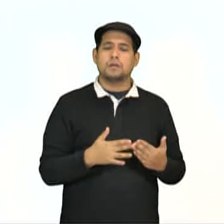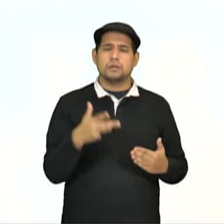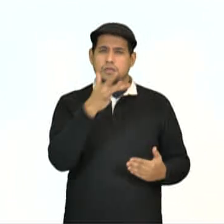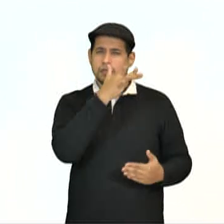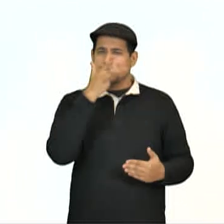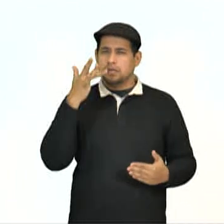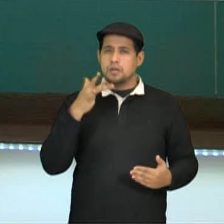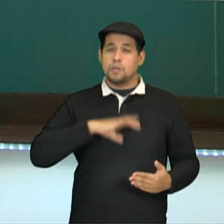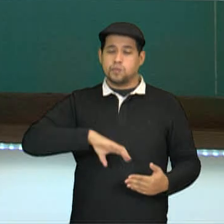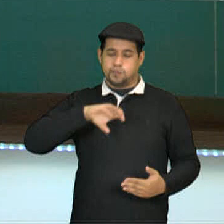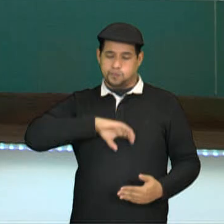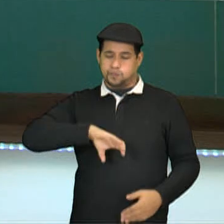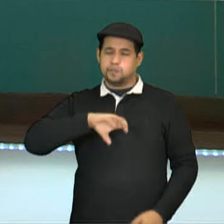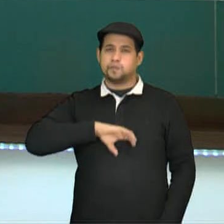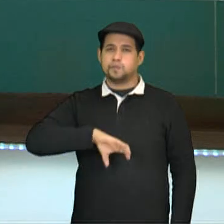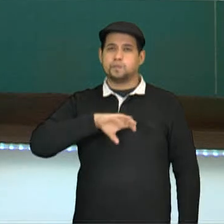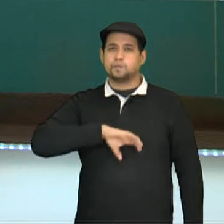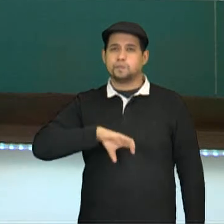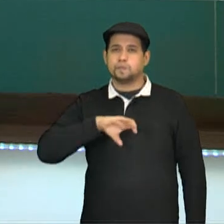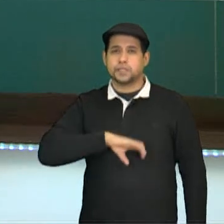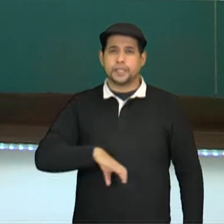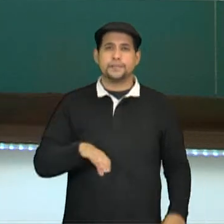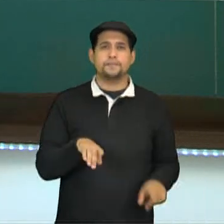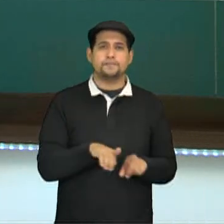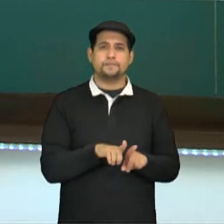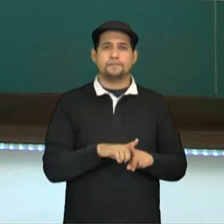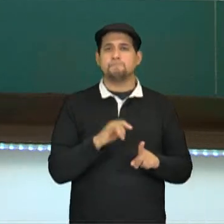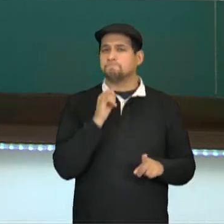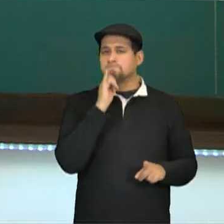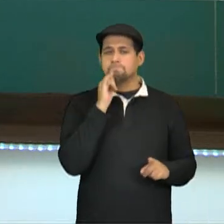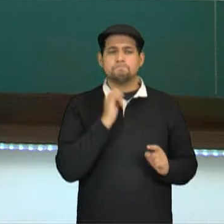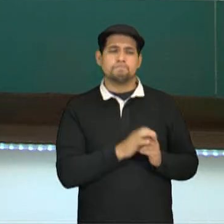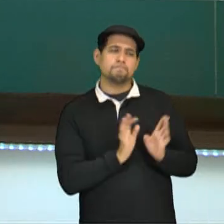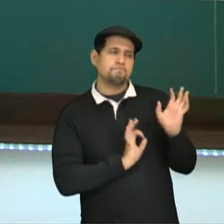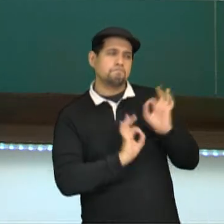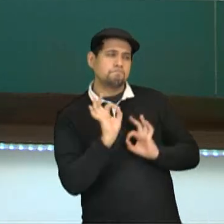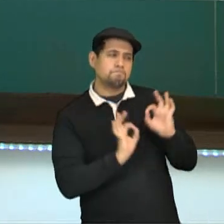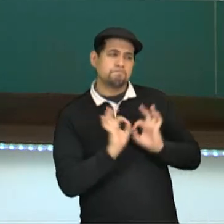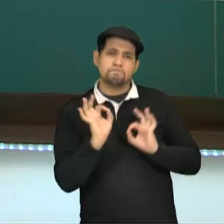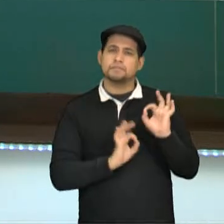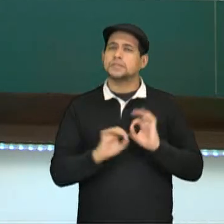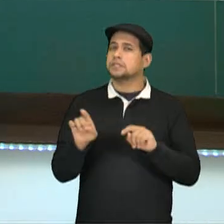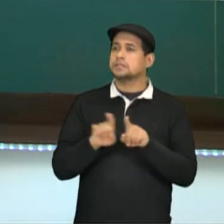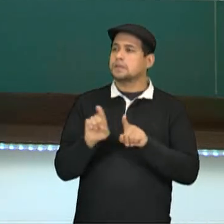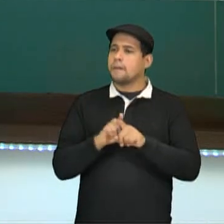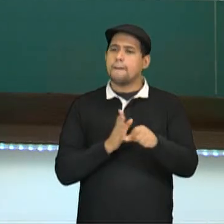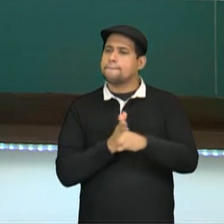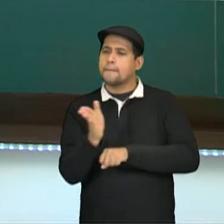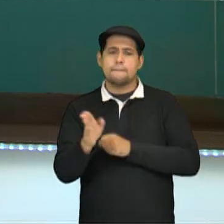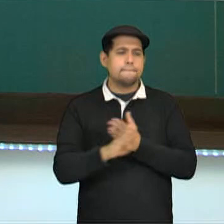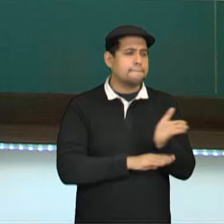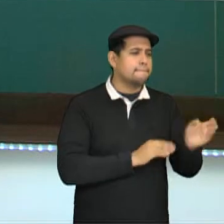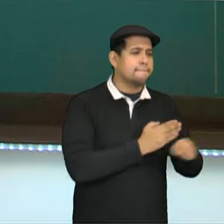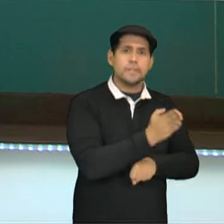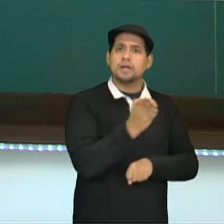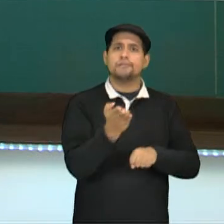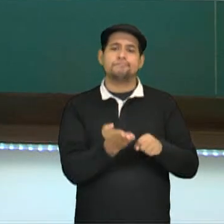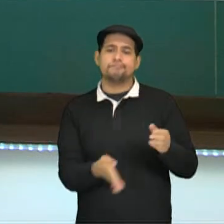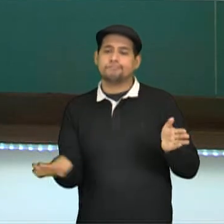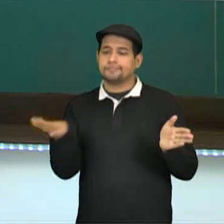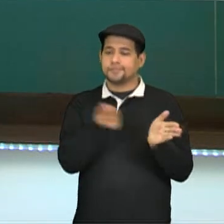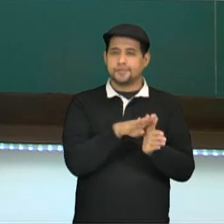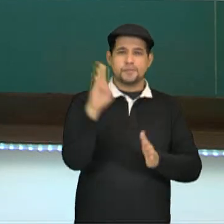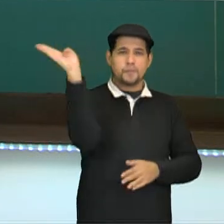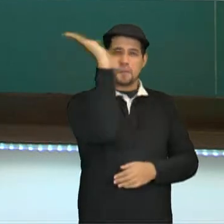a família real portuguesa, no meio de planos e de uma fuga, eles acabam vindo